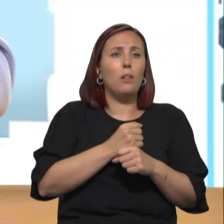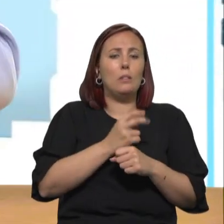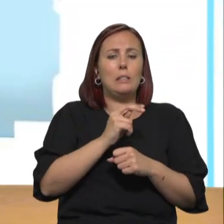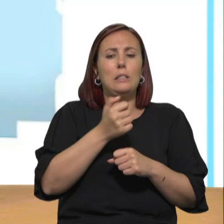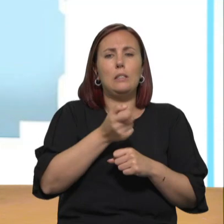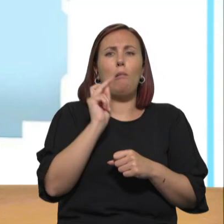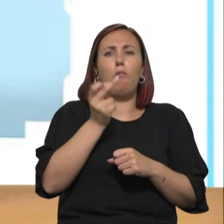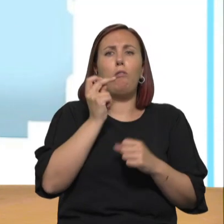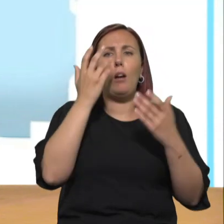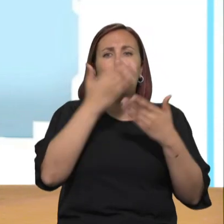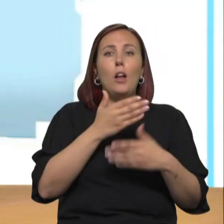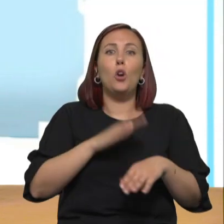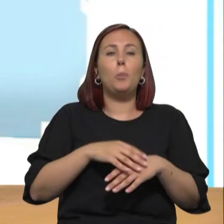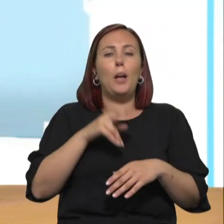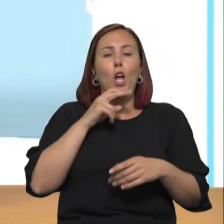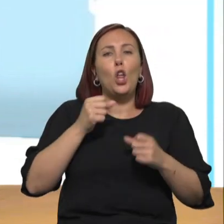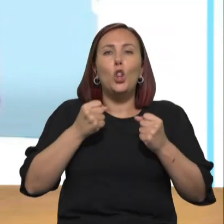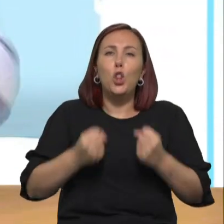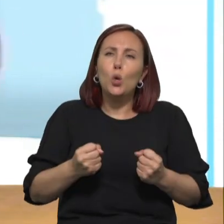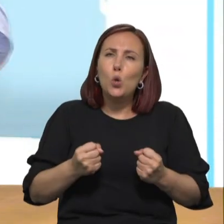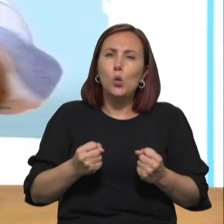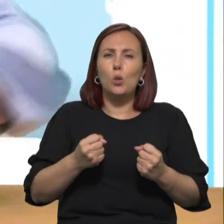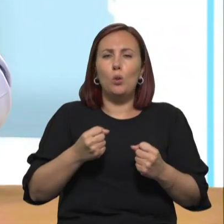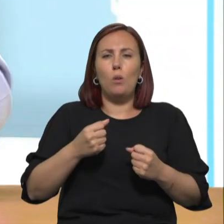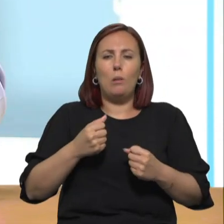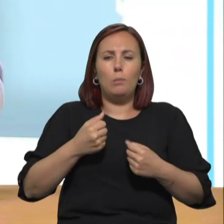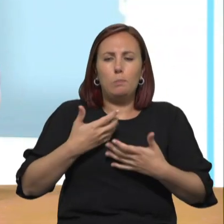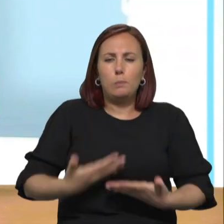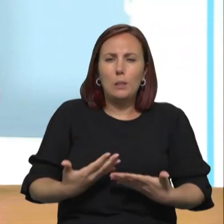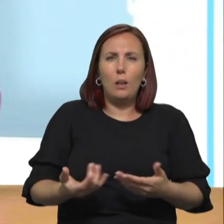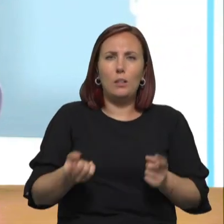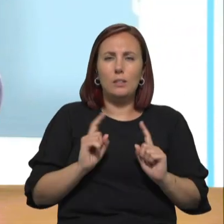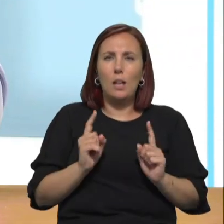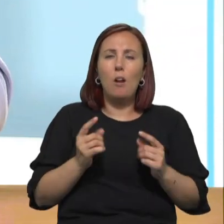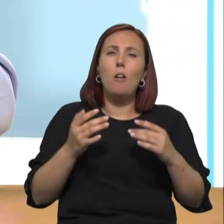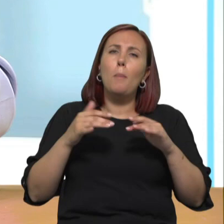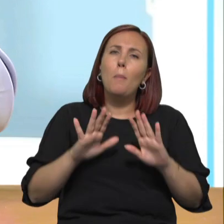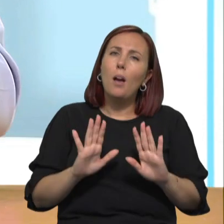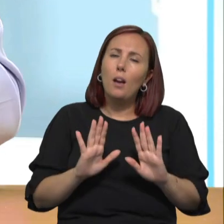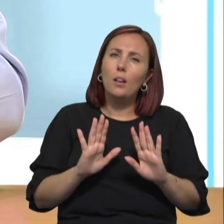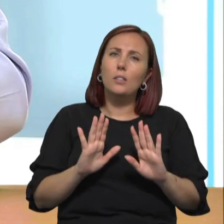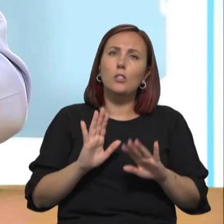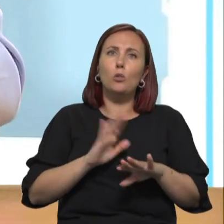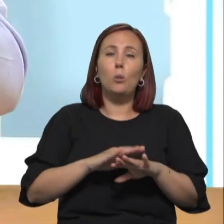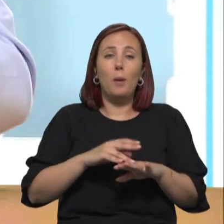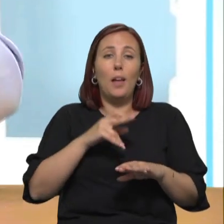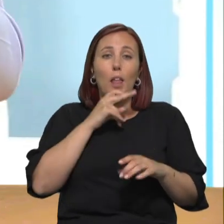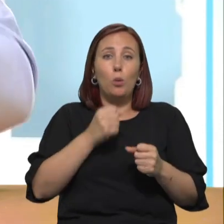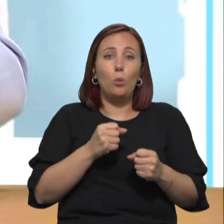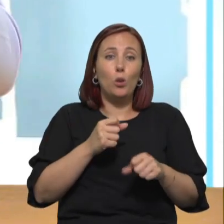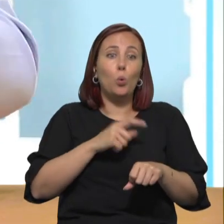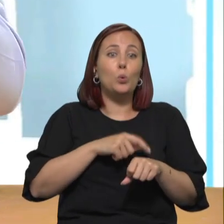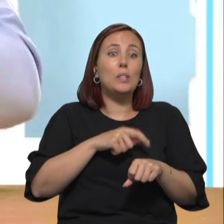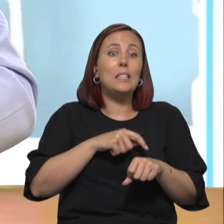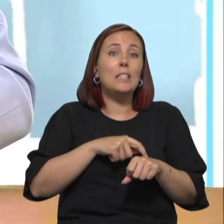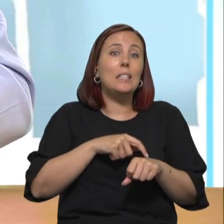pode não ser pela sua dureza intrínseca do trabalho que executa, mas a dureza do tipo de